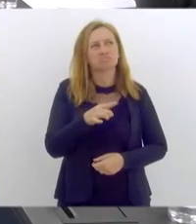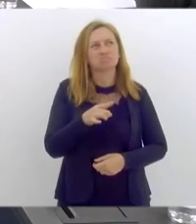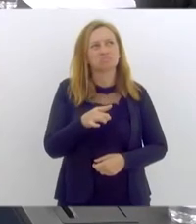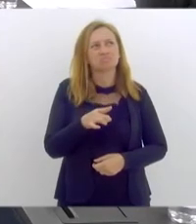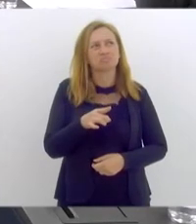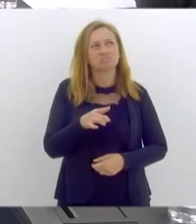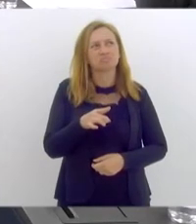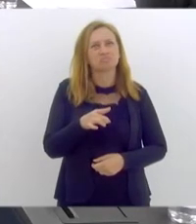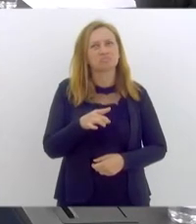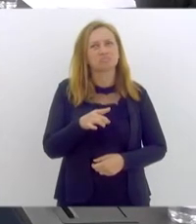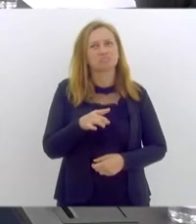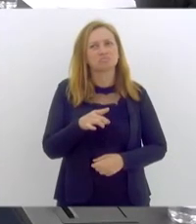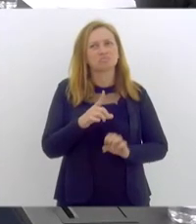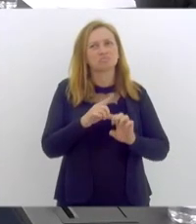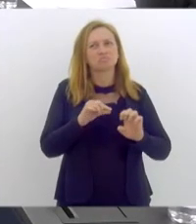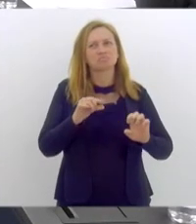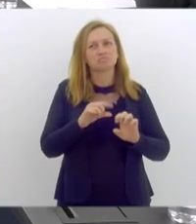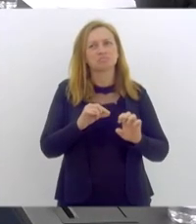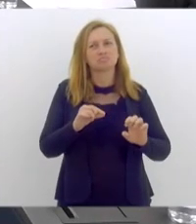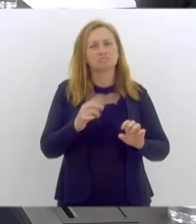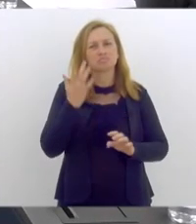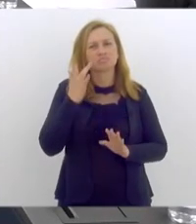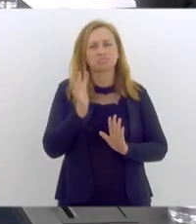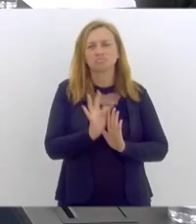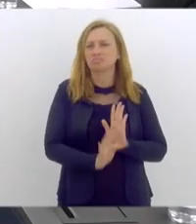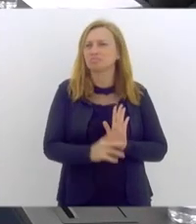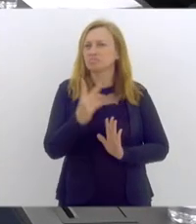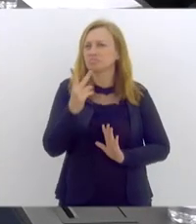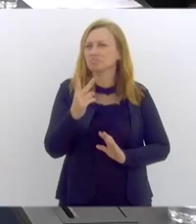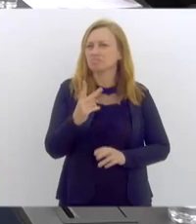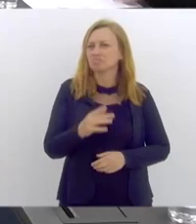Empreendimentos eu entendi o texto é dois